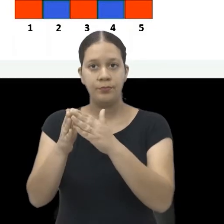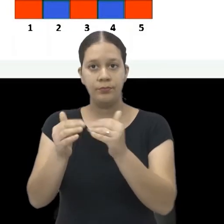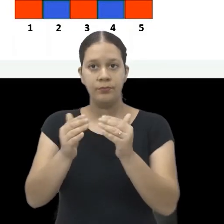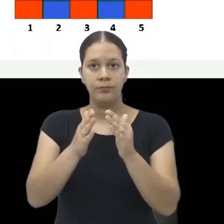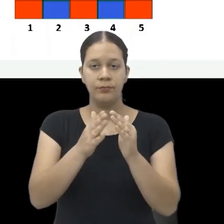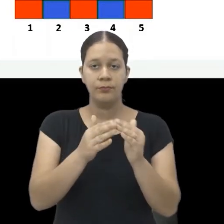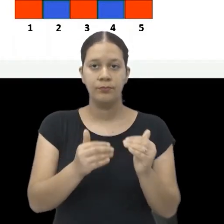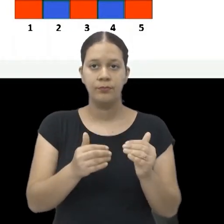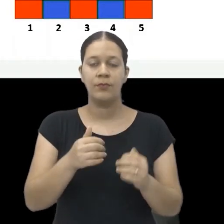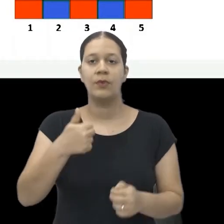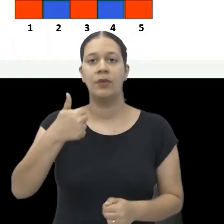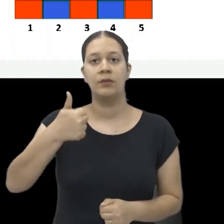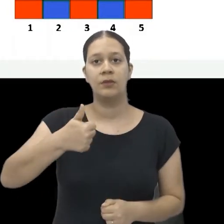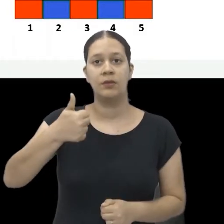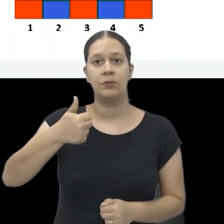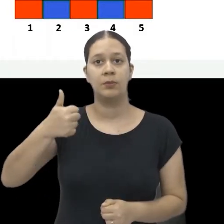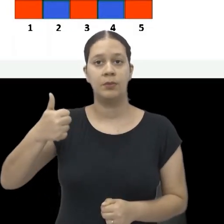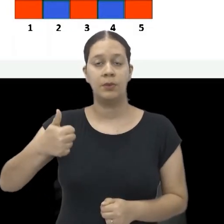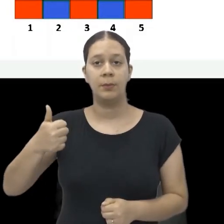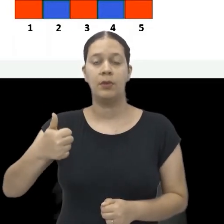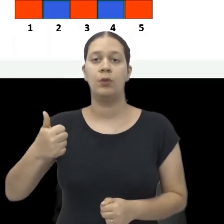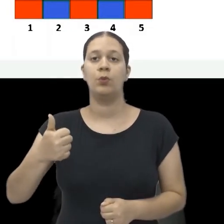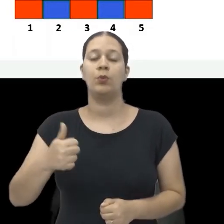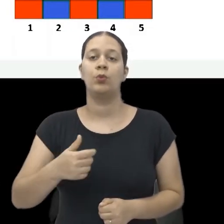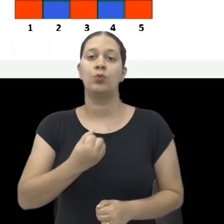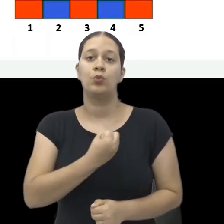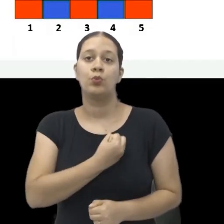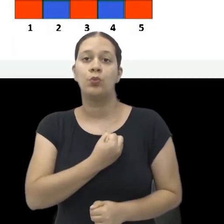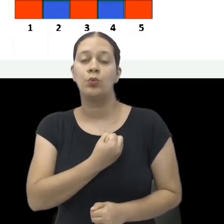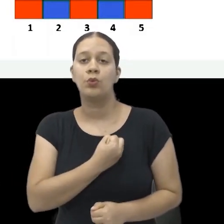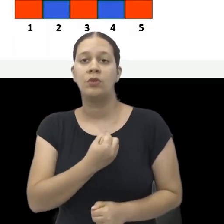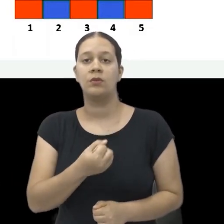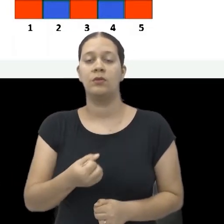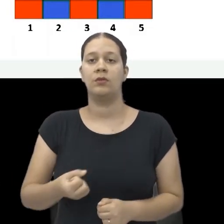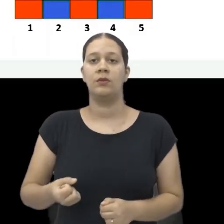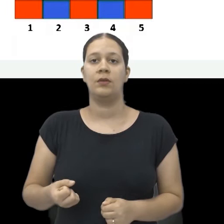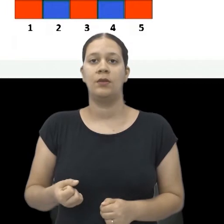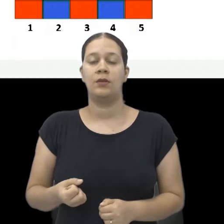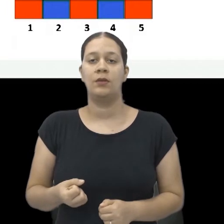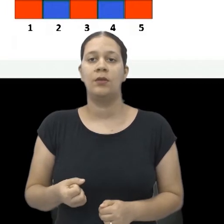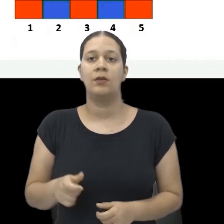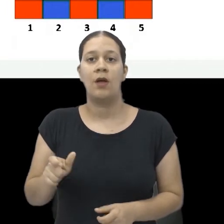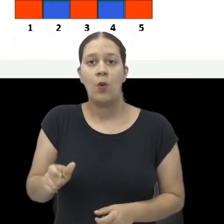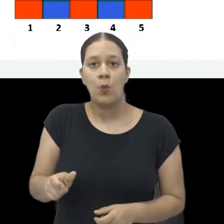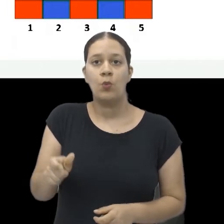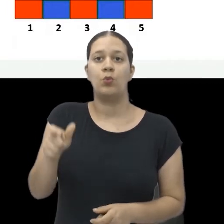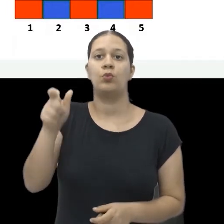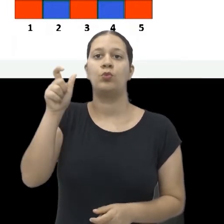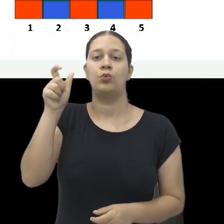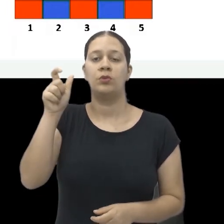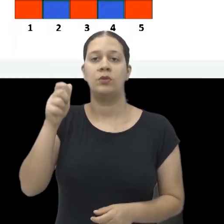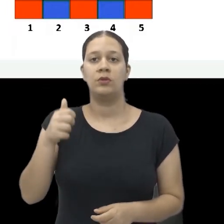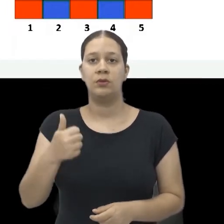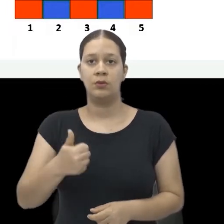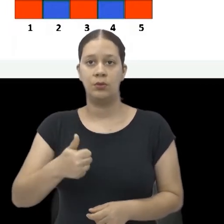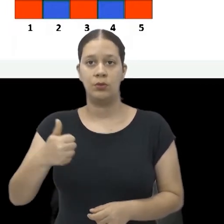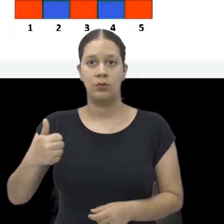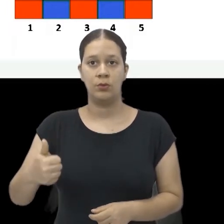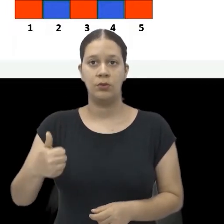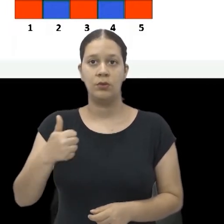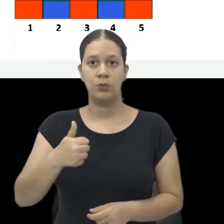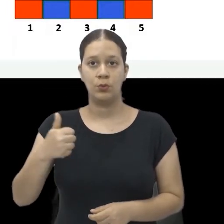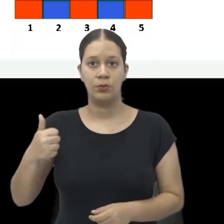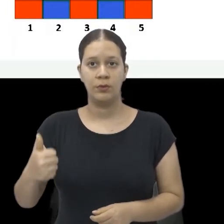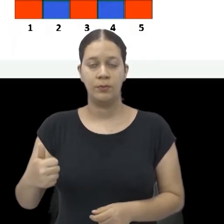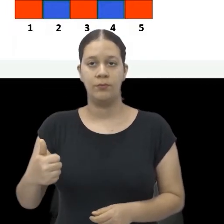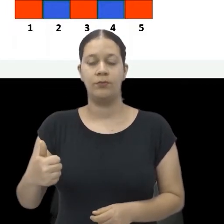ele pede o 11º termo, ou seja, vai ser a 11ª coluna, ou a coluna